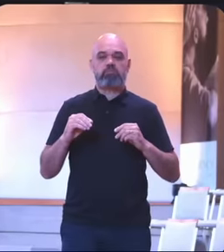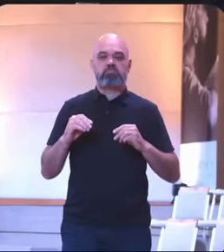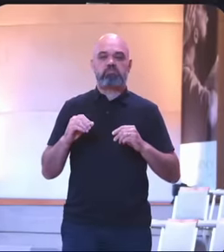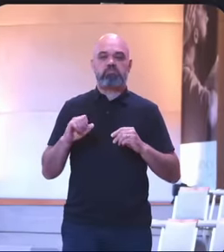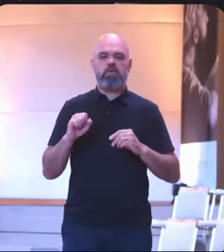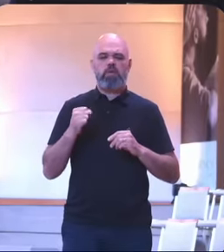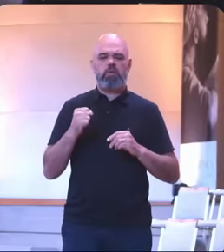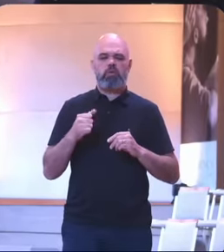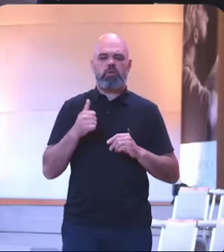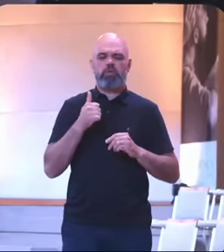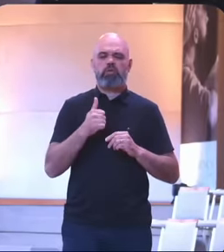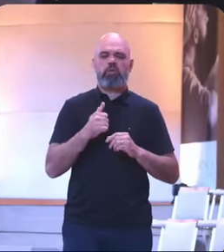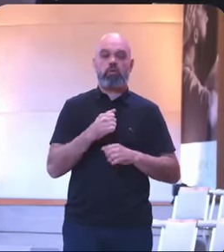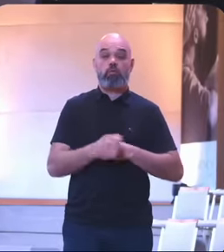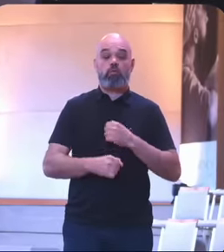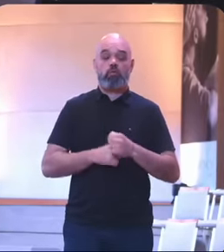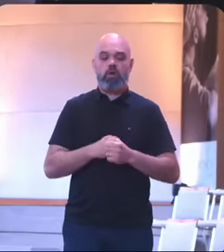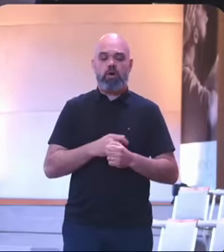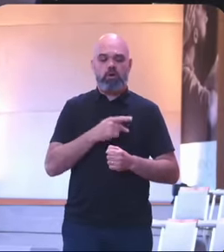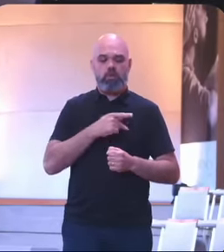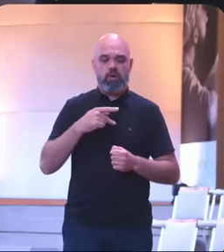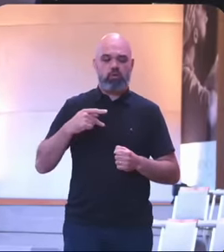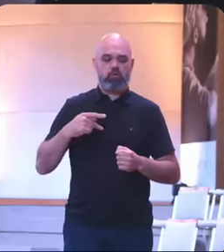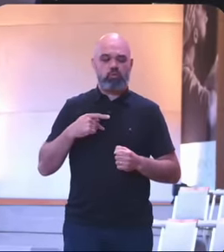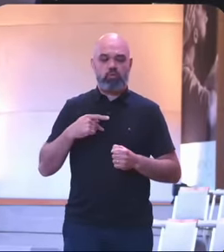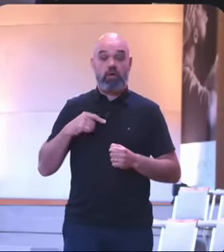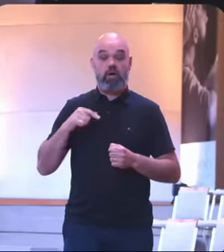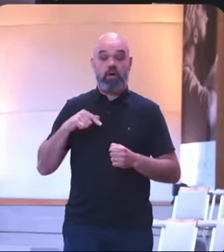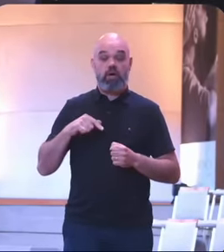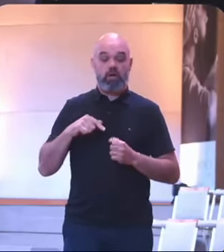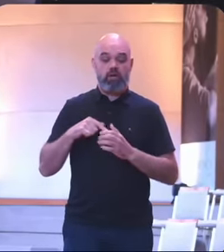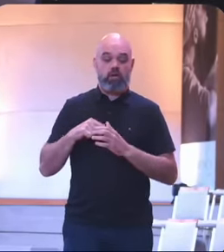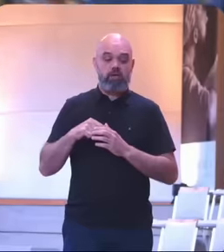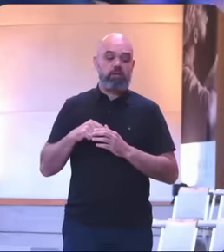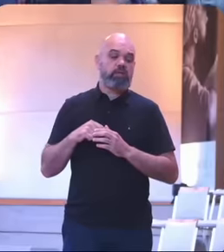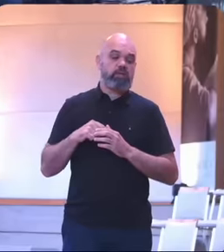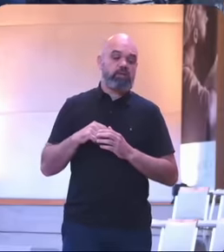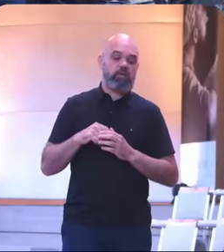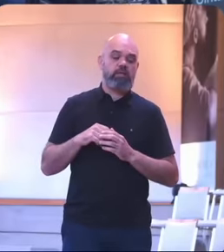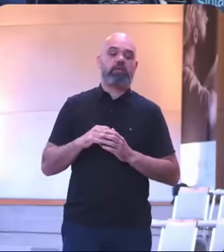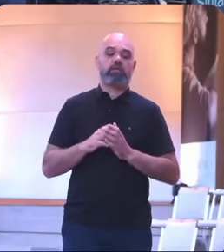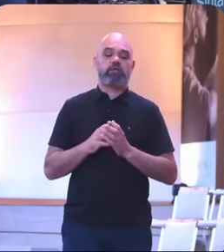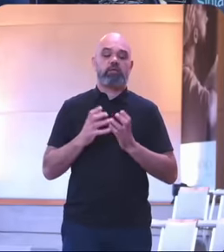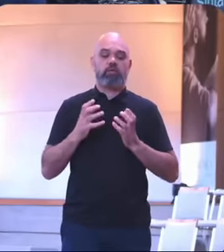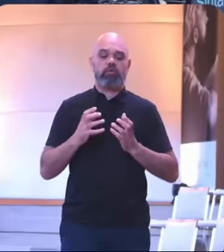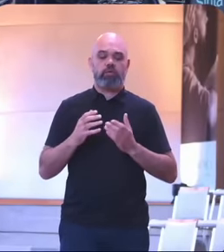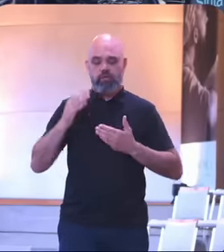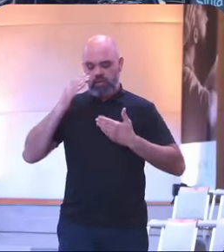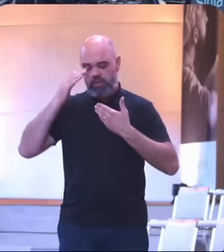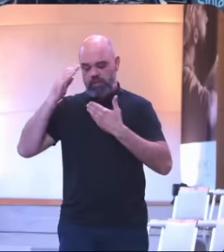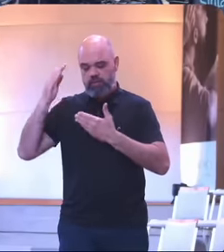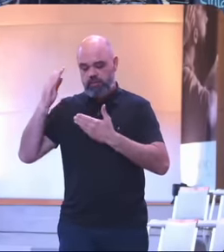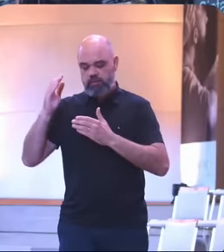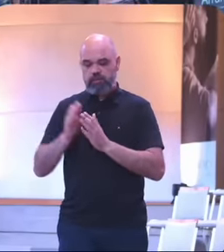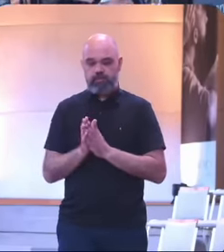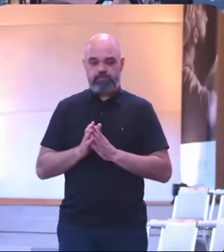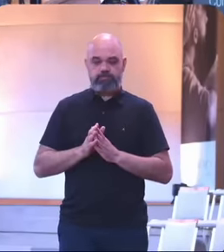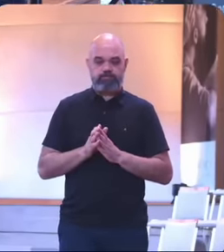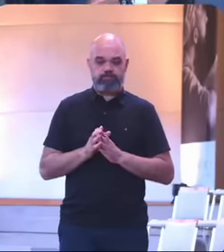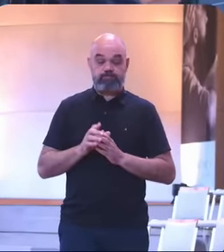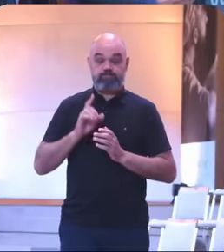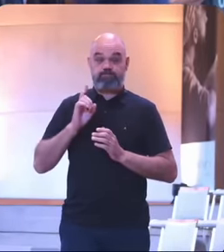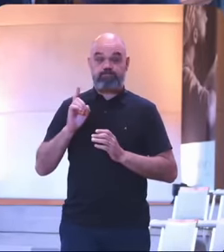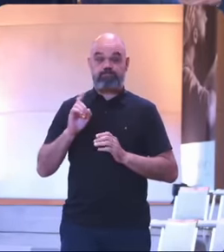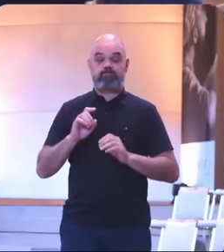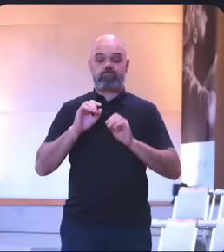um intercessor, pastor no interior do Pará. Eu queria agradecer à igreja. Deus é bom, queridos,